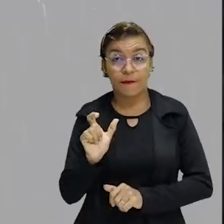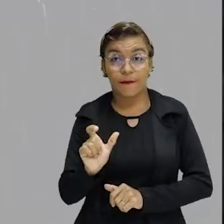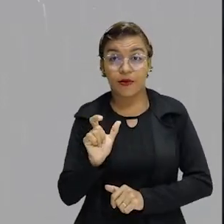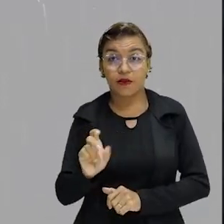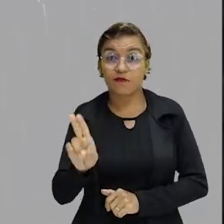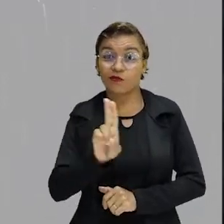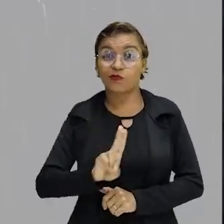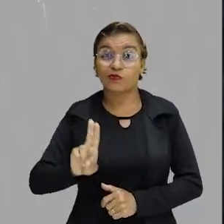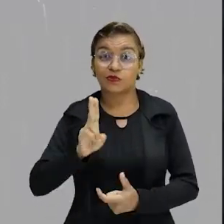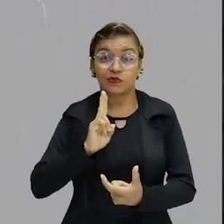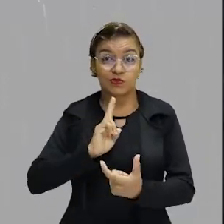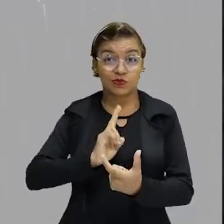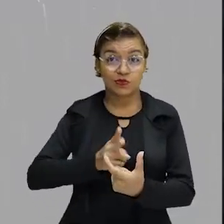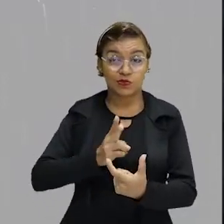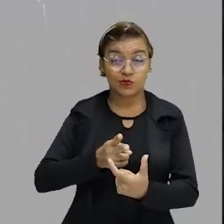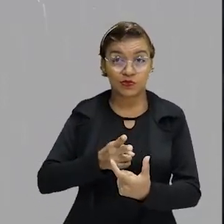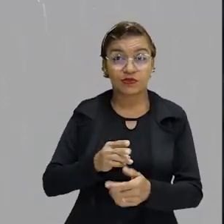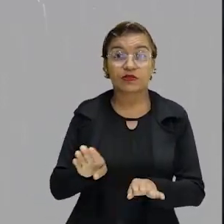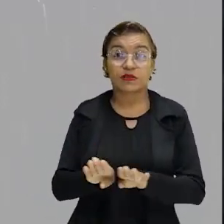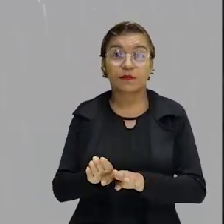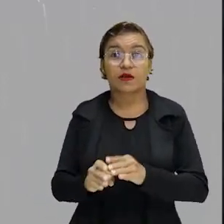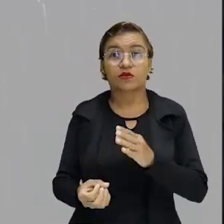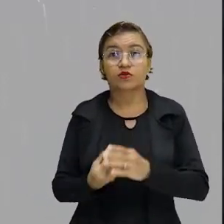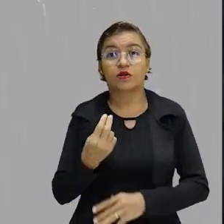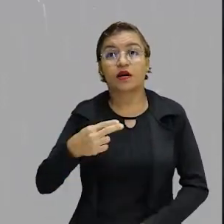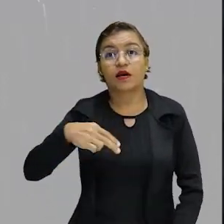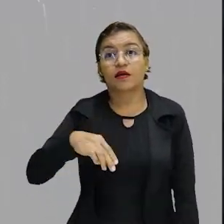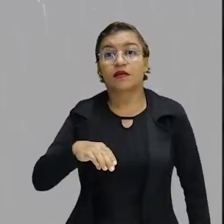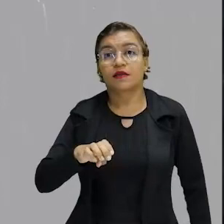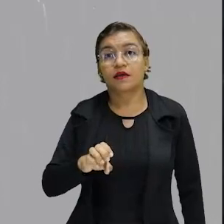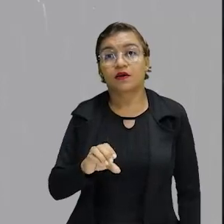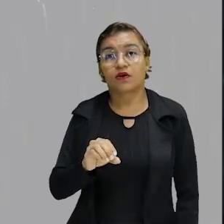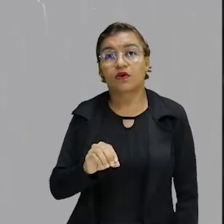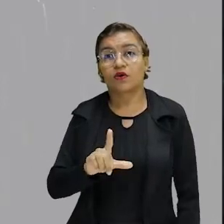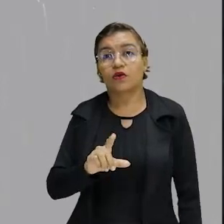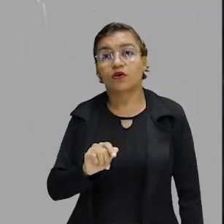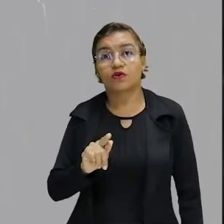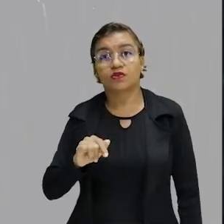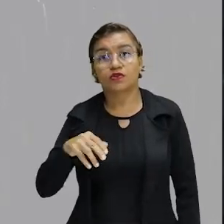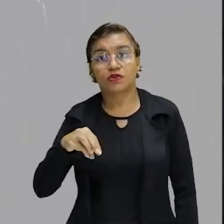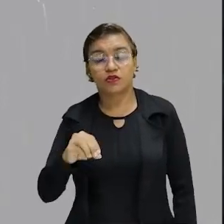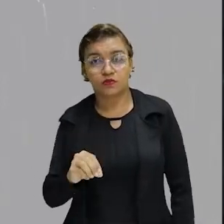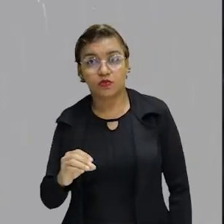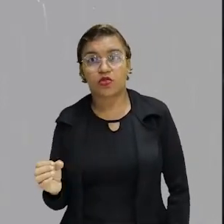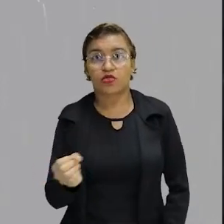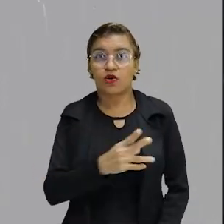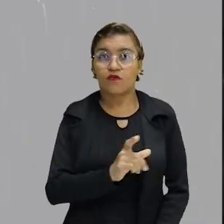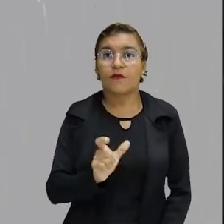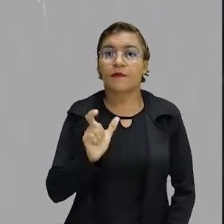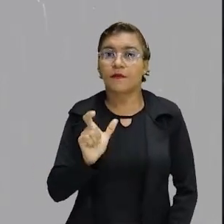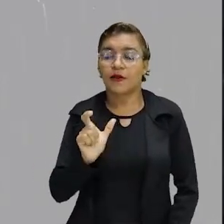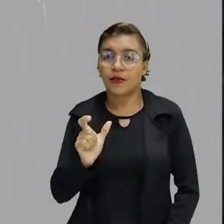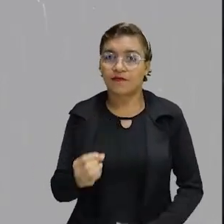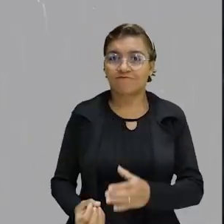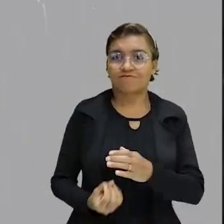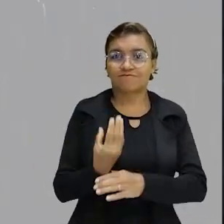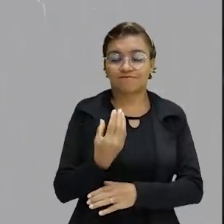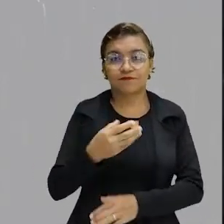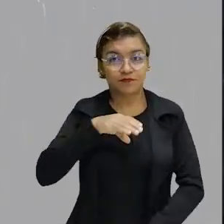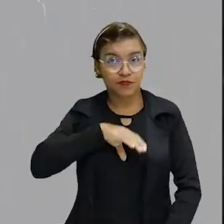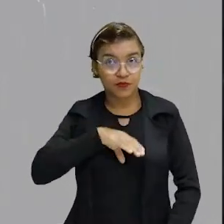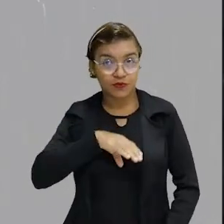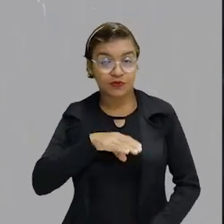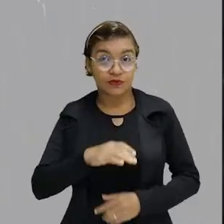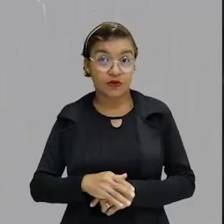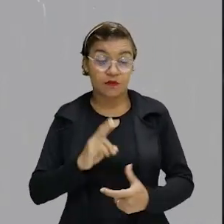surgem também os neologismos. O que são os neologismos? São as novas palavras que vão surgindo na língua portuguesa. Então, o radical